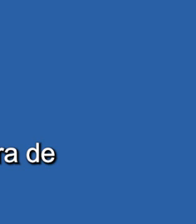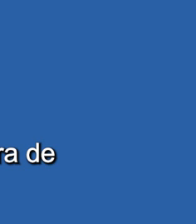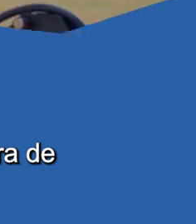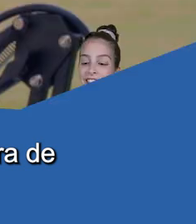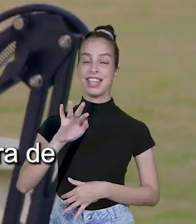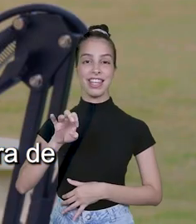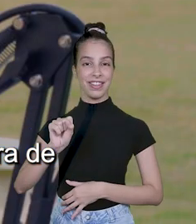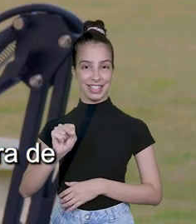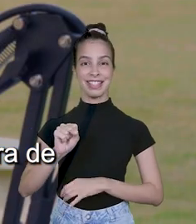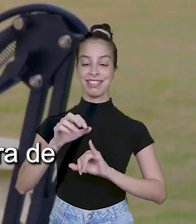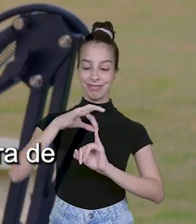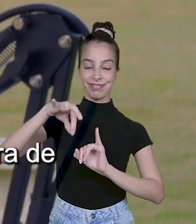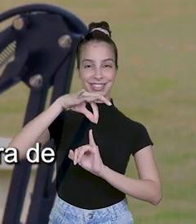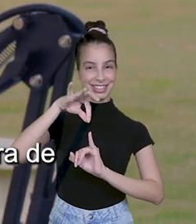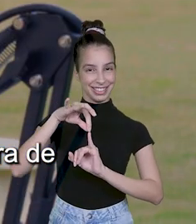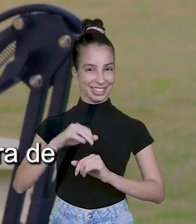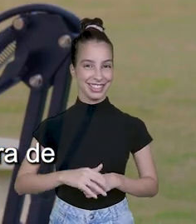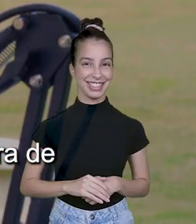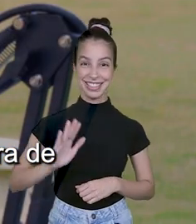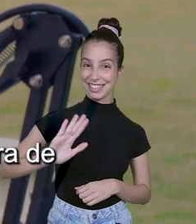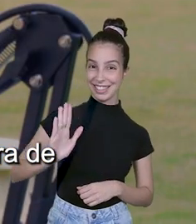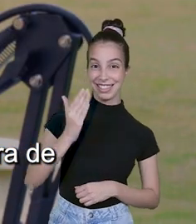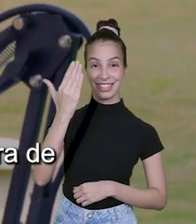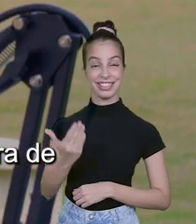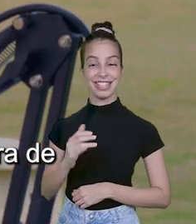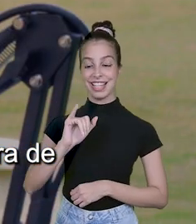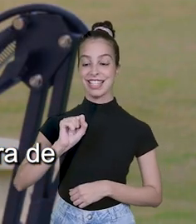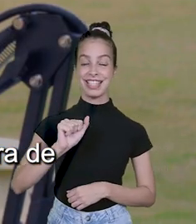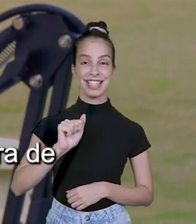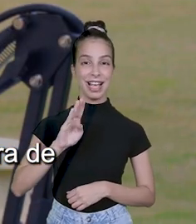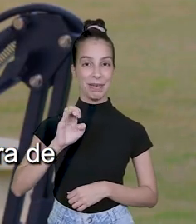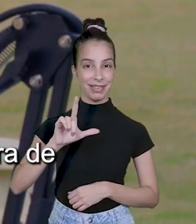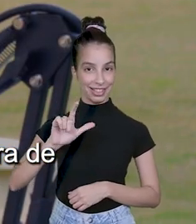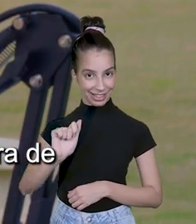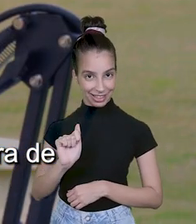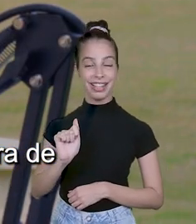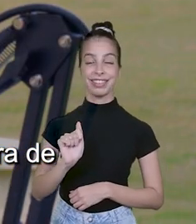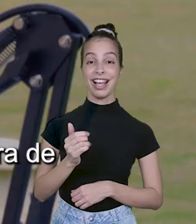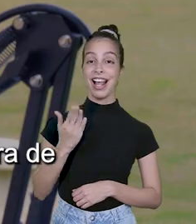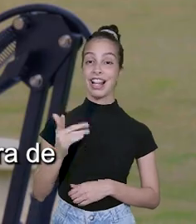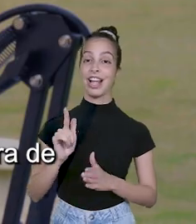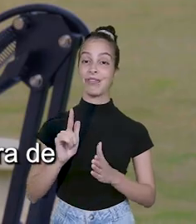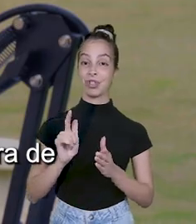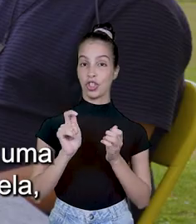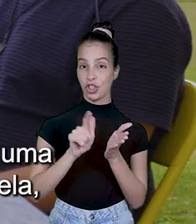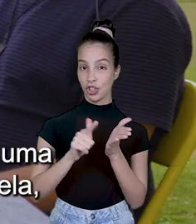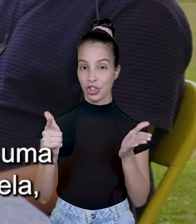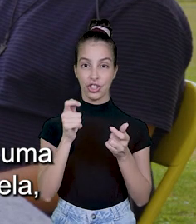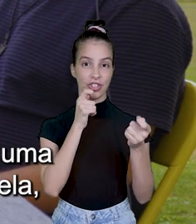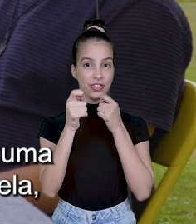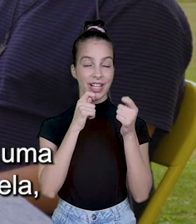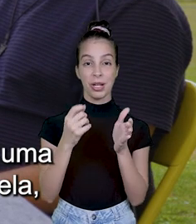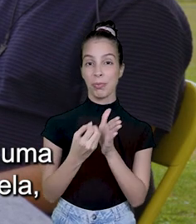Olá eu sou Isabela Baltazar jornalista Professora Doutora de Literatura e produtora cultural eu vou fazer